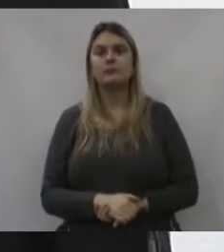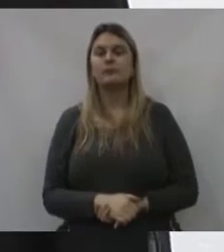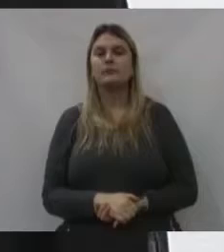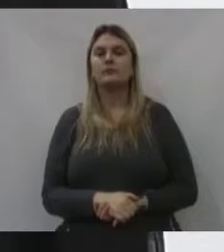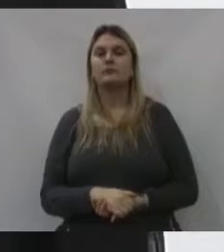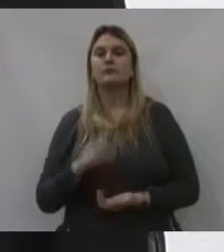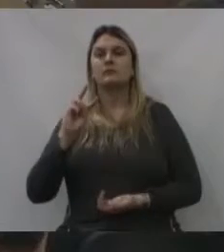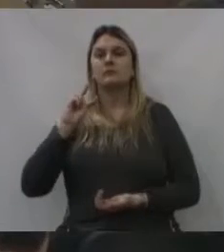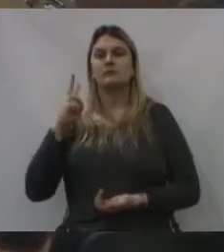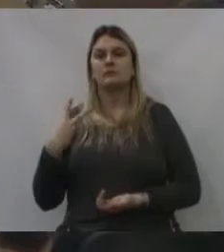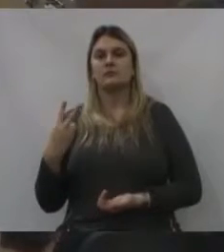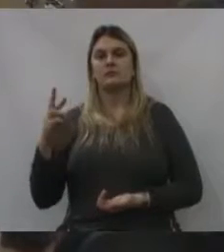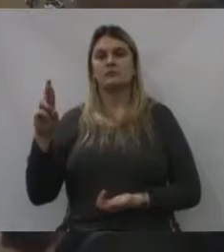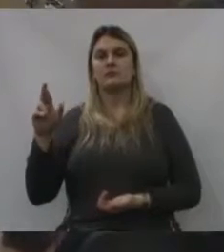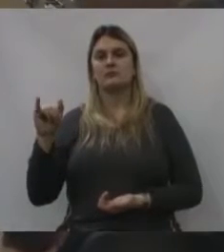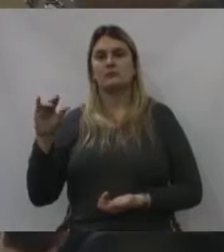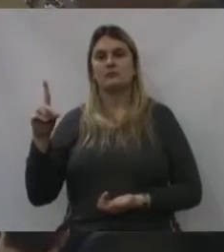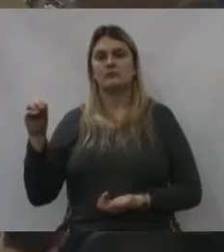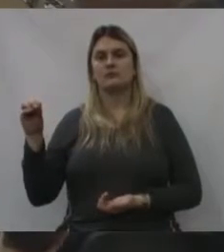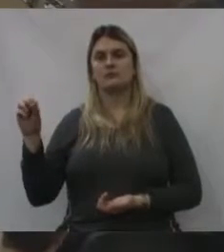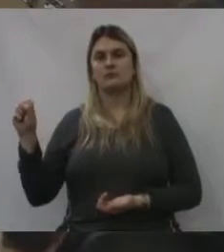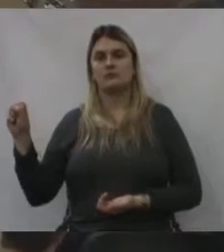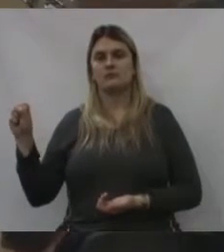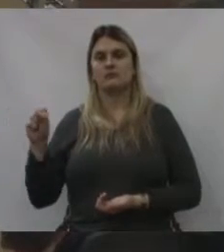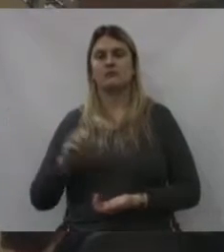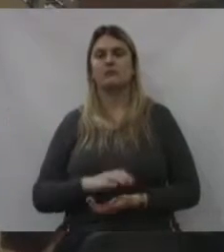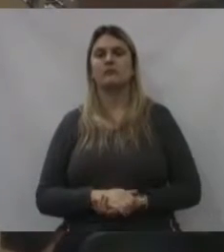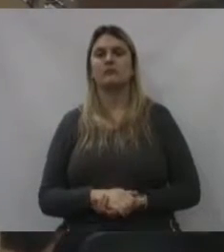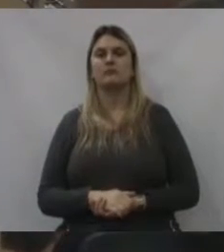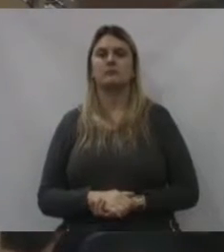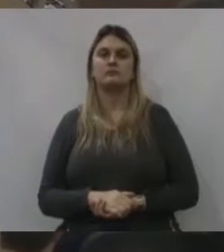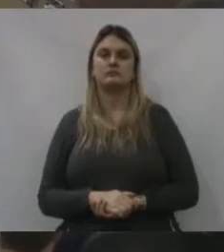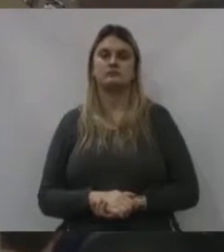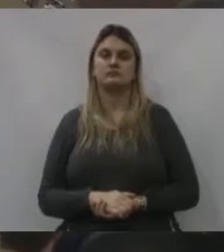né? Vereador Sass.